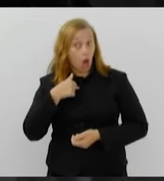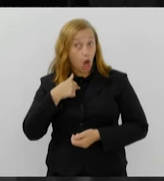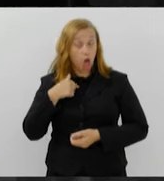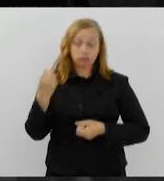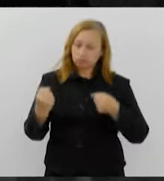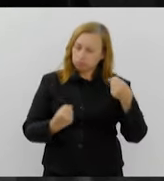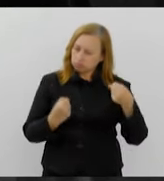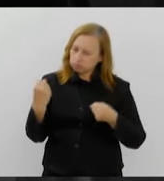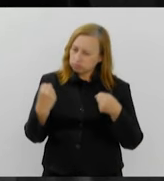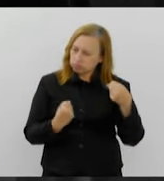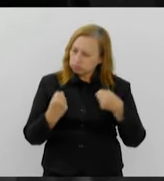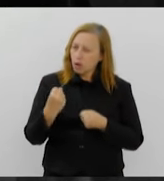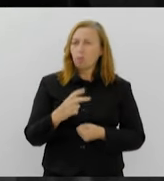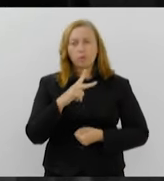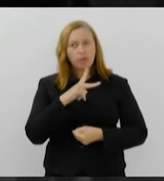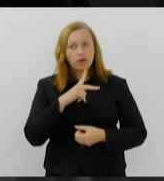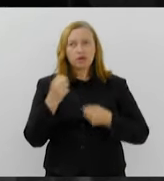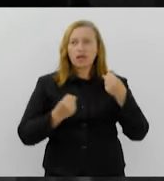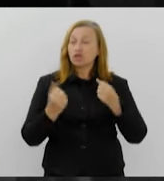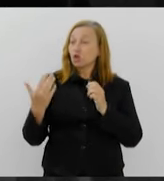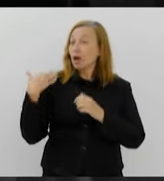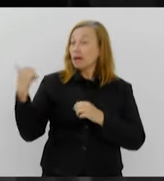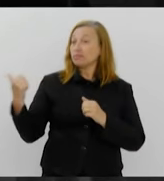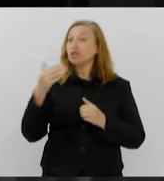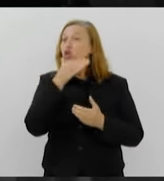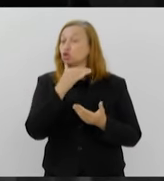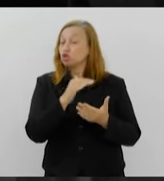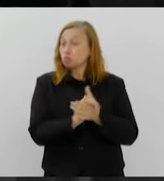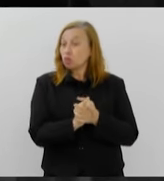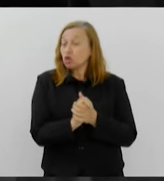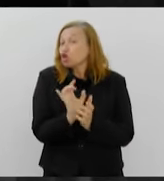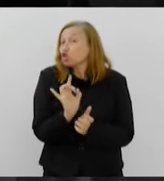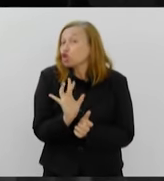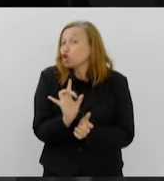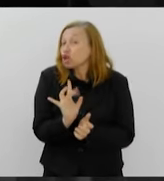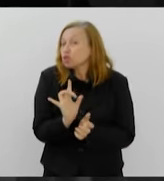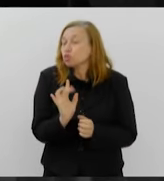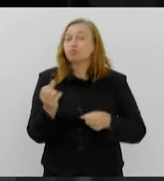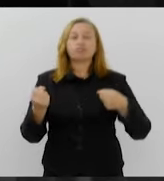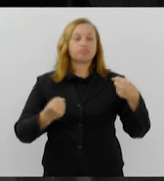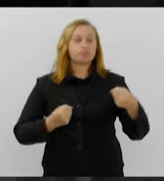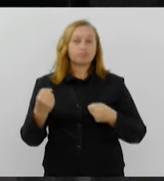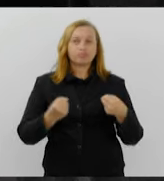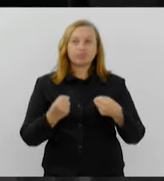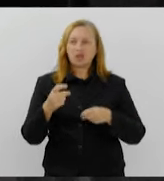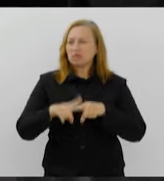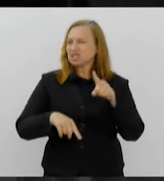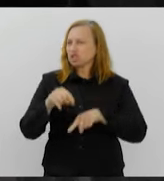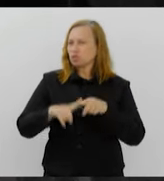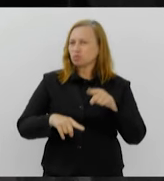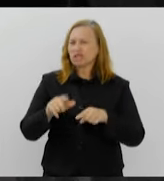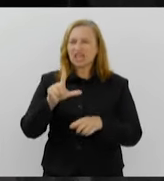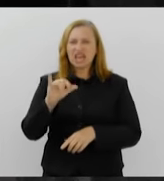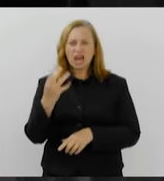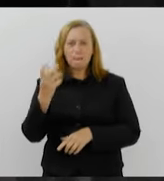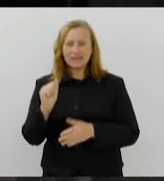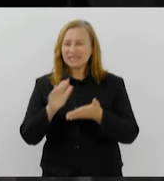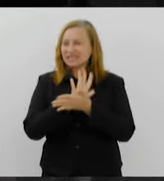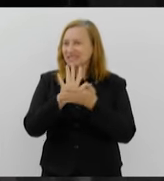meu próprio carro eu estava acompanhado da minha mulher sozinho sem material de campanha